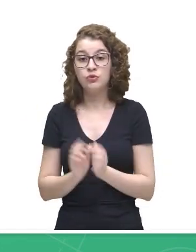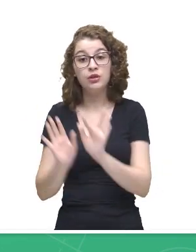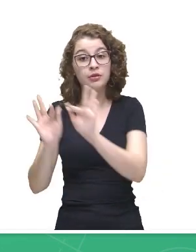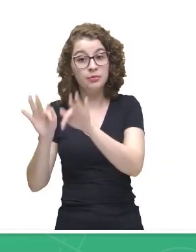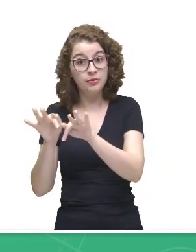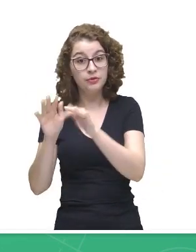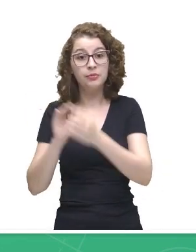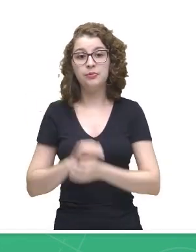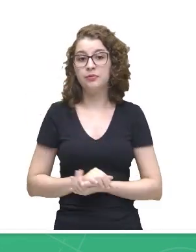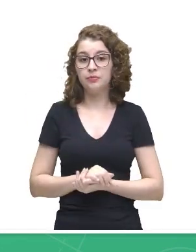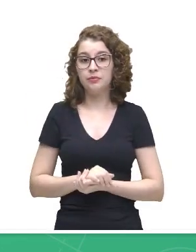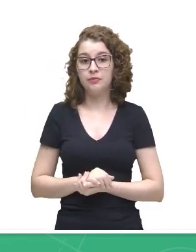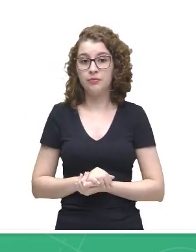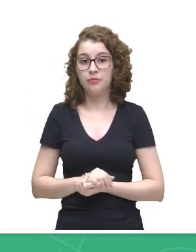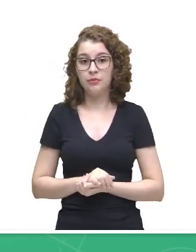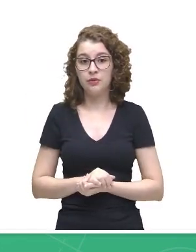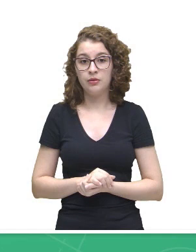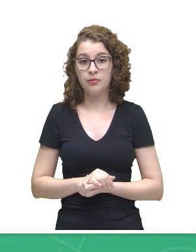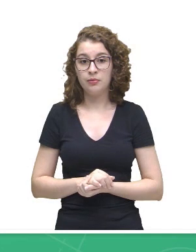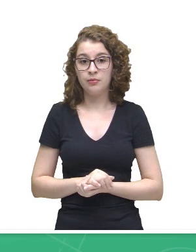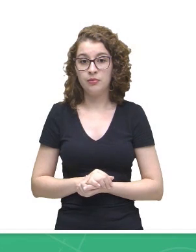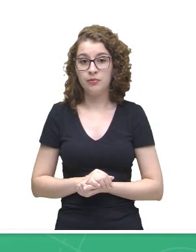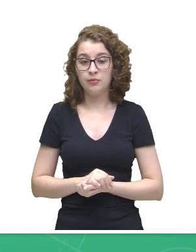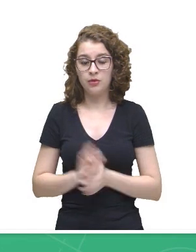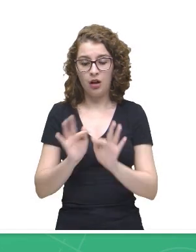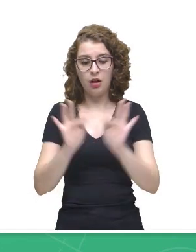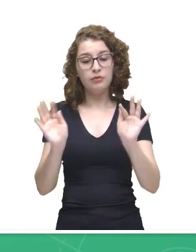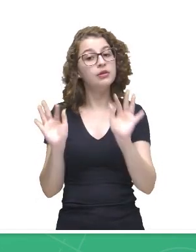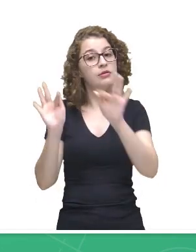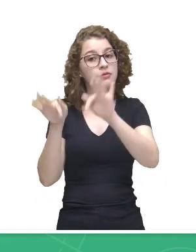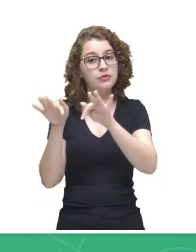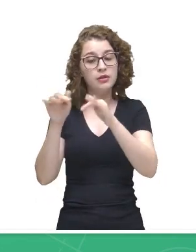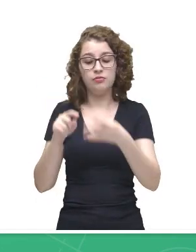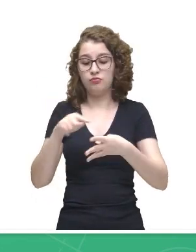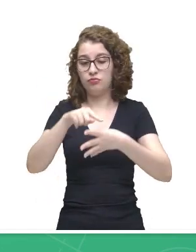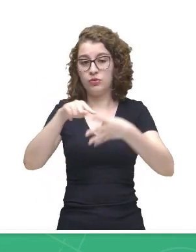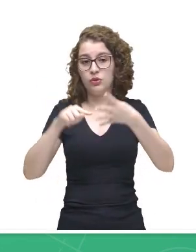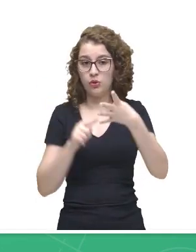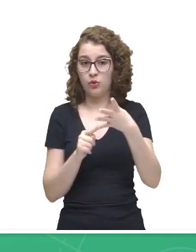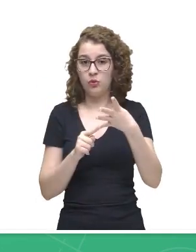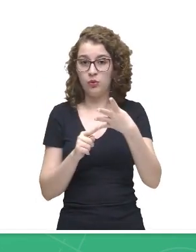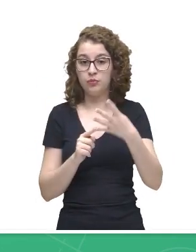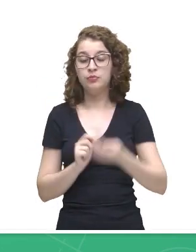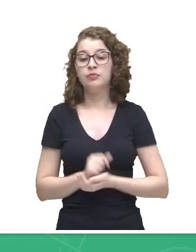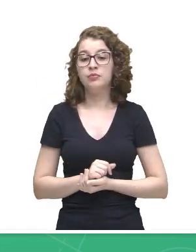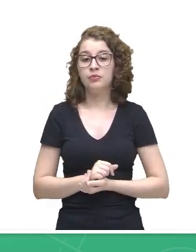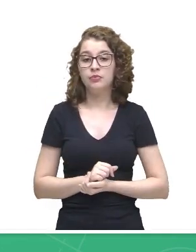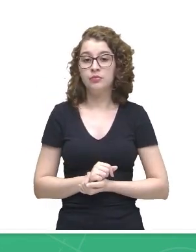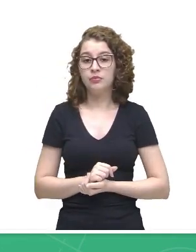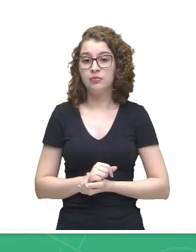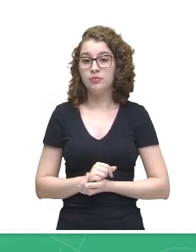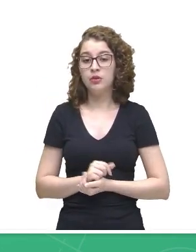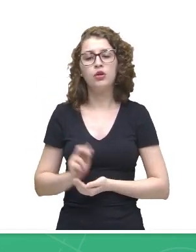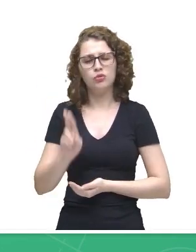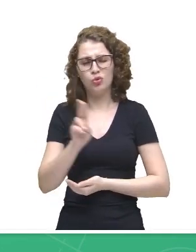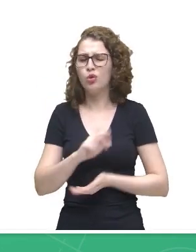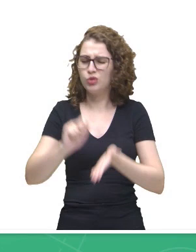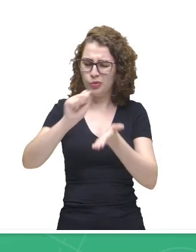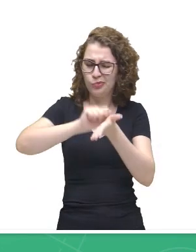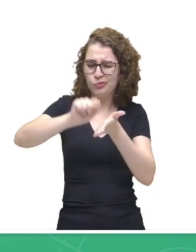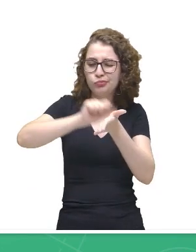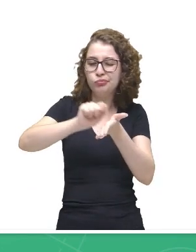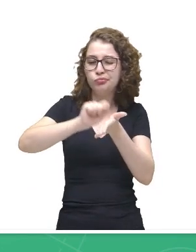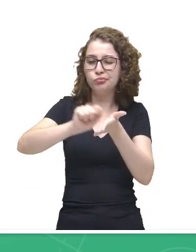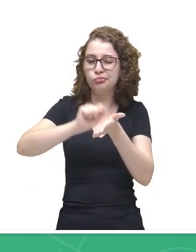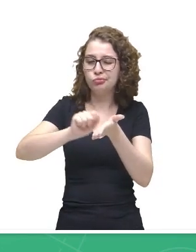frases, para fazer conclusões. Então, a questão das linking words são muito usadas na escrita. Você